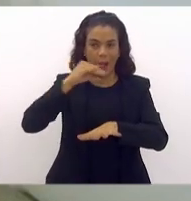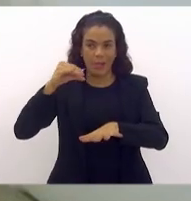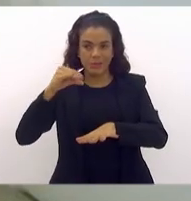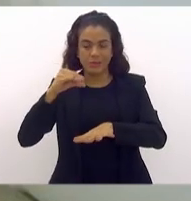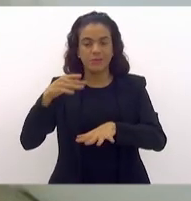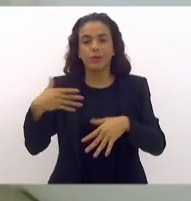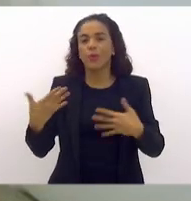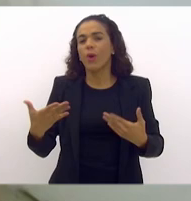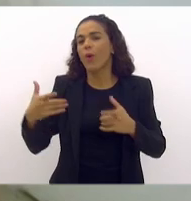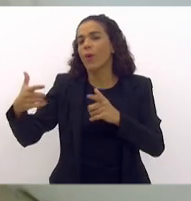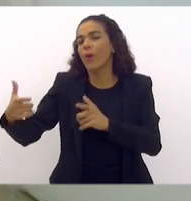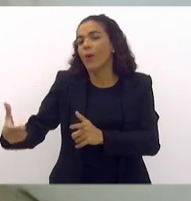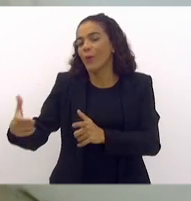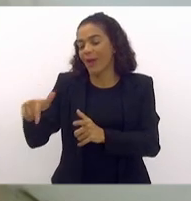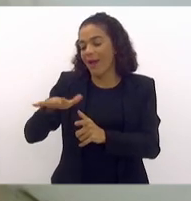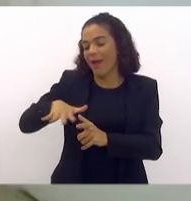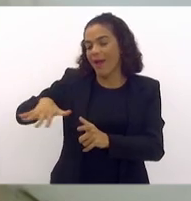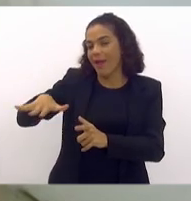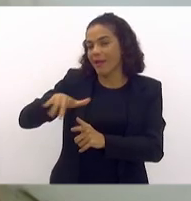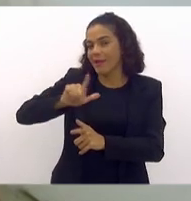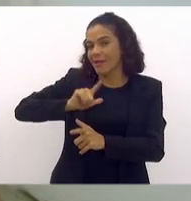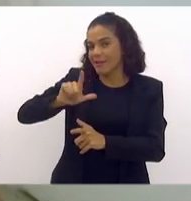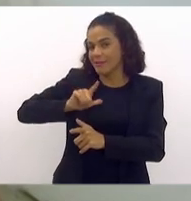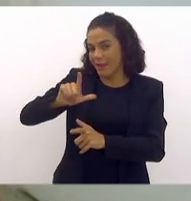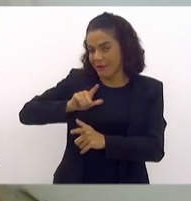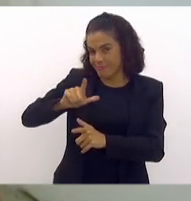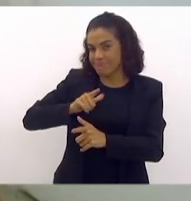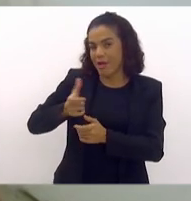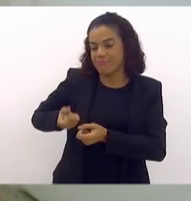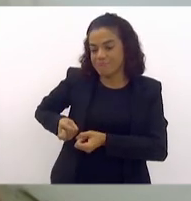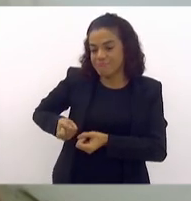é o espaço que eles têm para trazer,